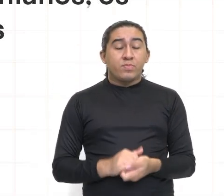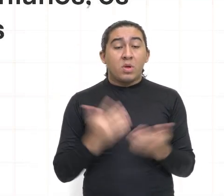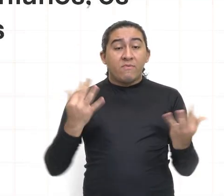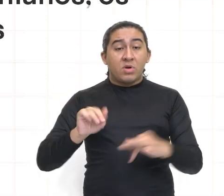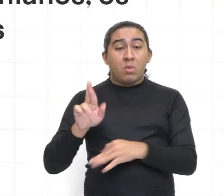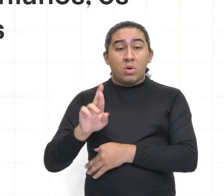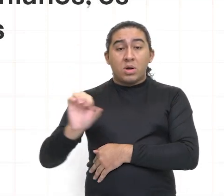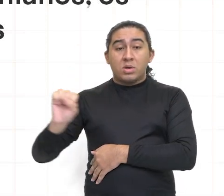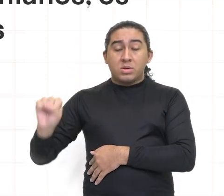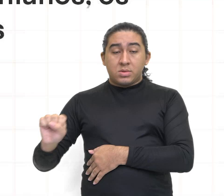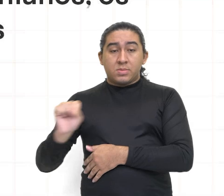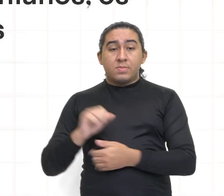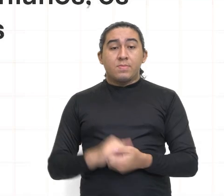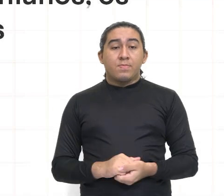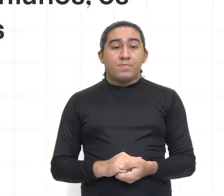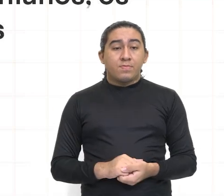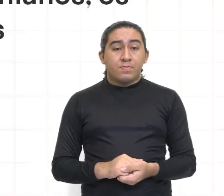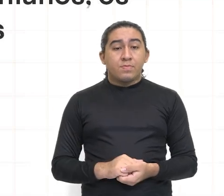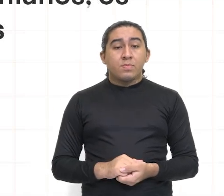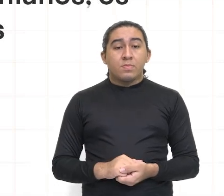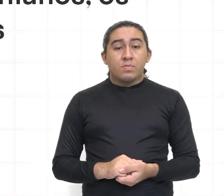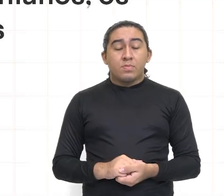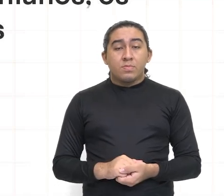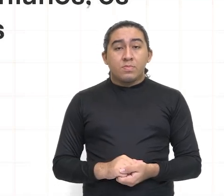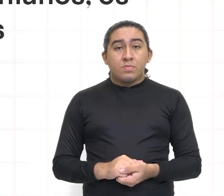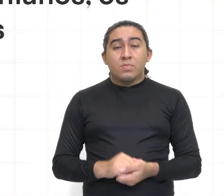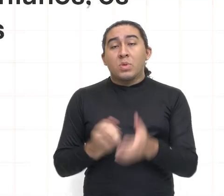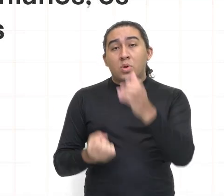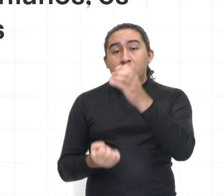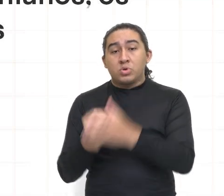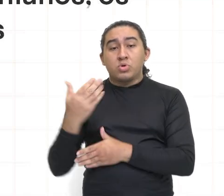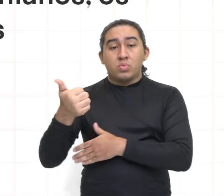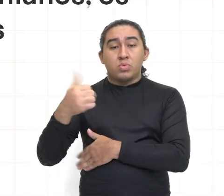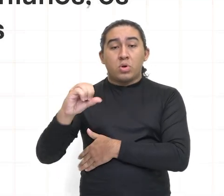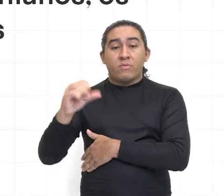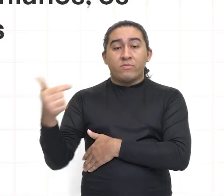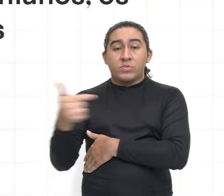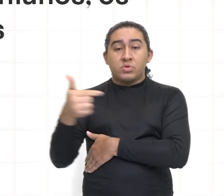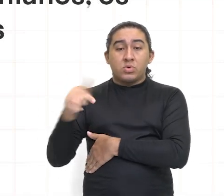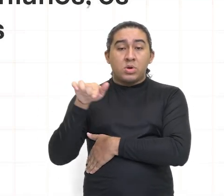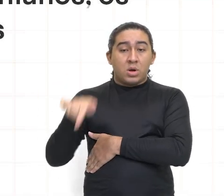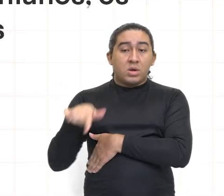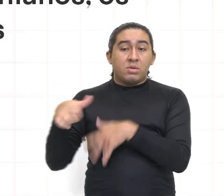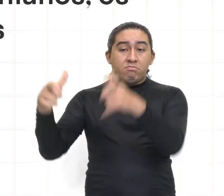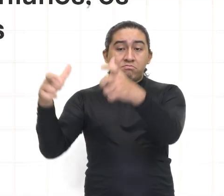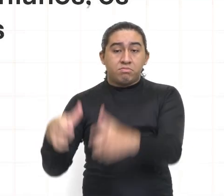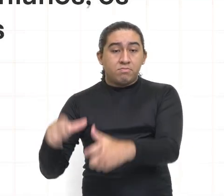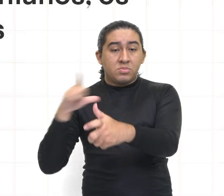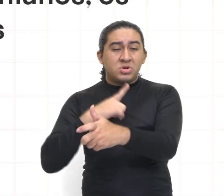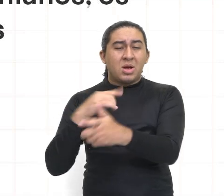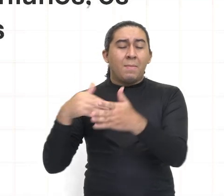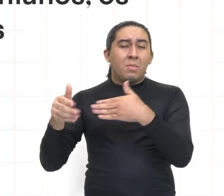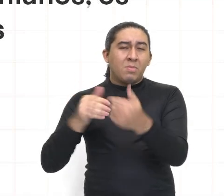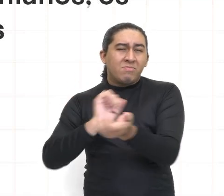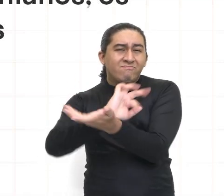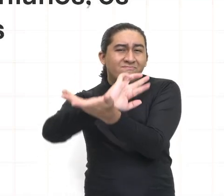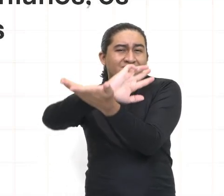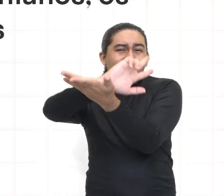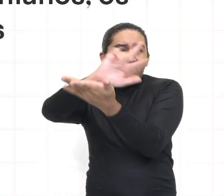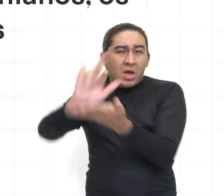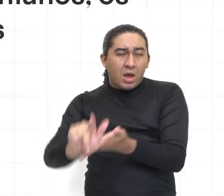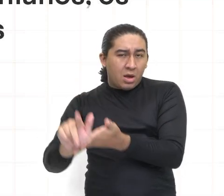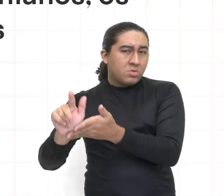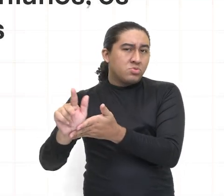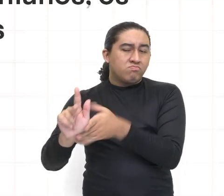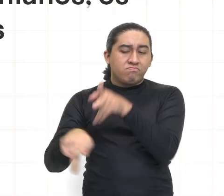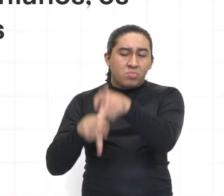União Soviética. Constituída em 1922, a União Soviética era habitada por mais de uma centena